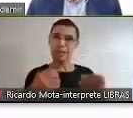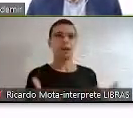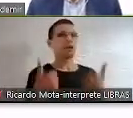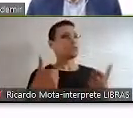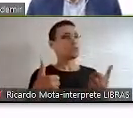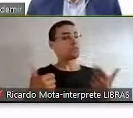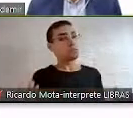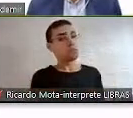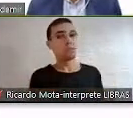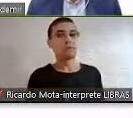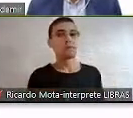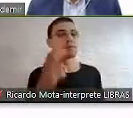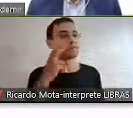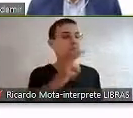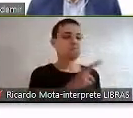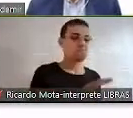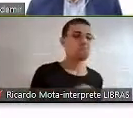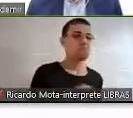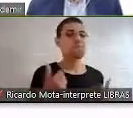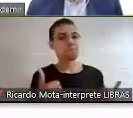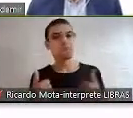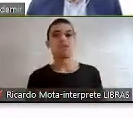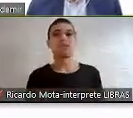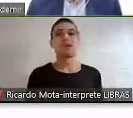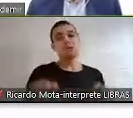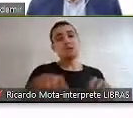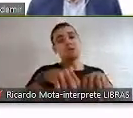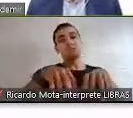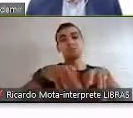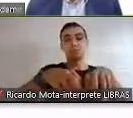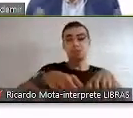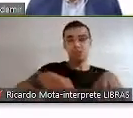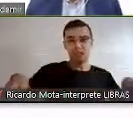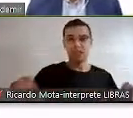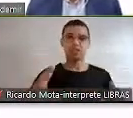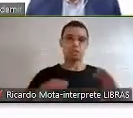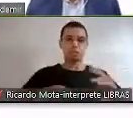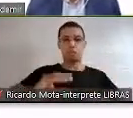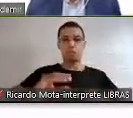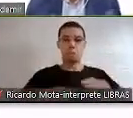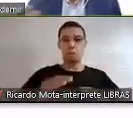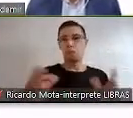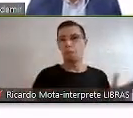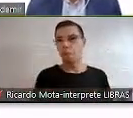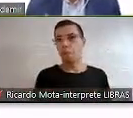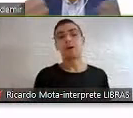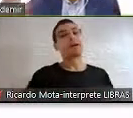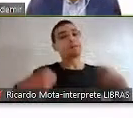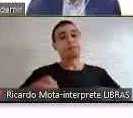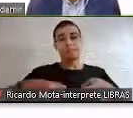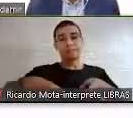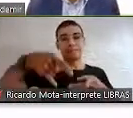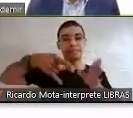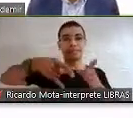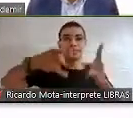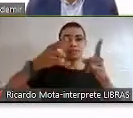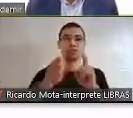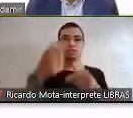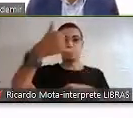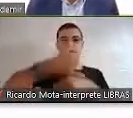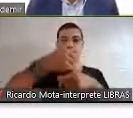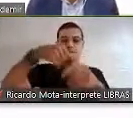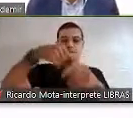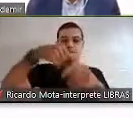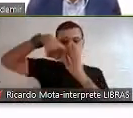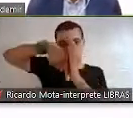Tá? Construção em solo arenoso, mole, exige uma fundação mais profunda, mais sólida, então esse mais pessoal